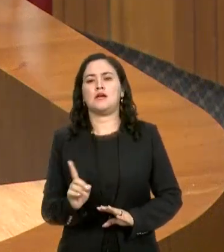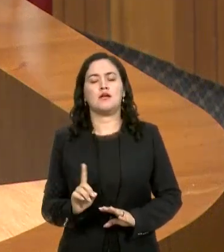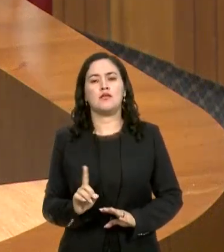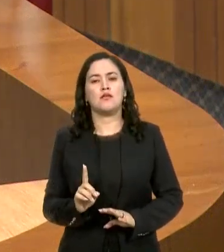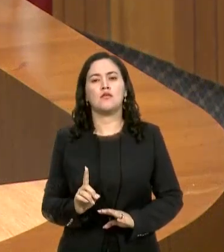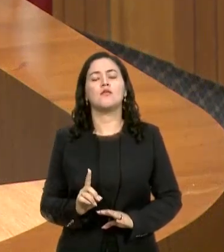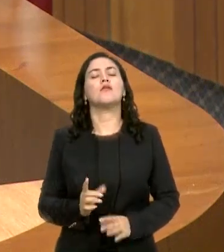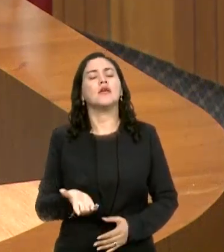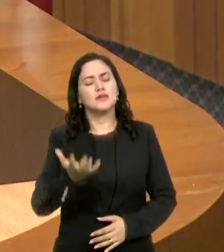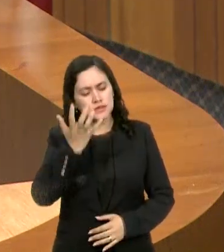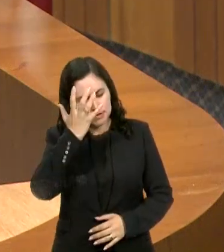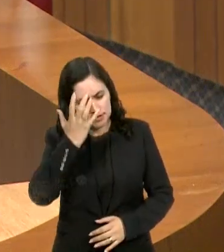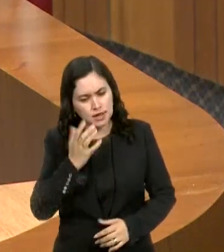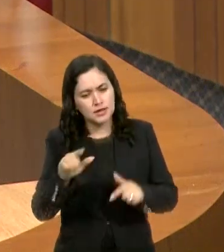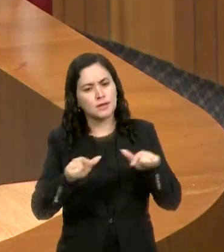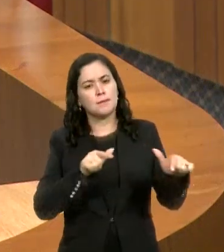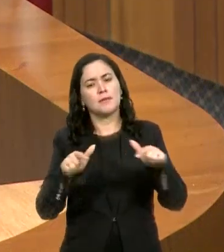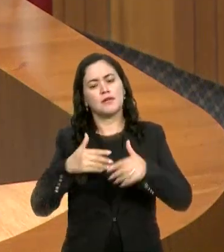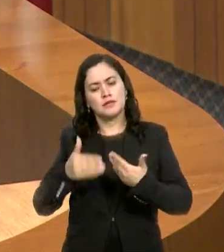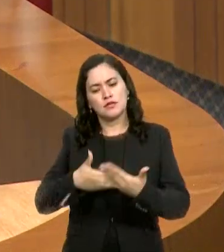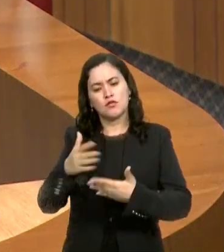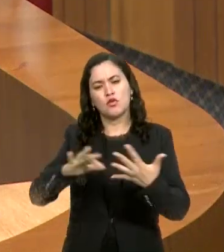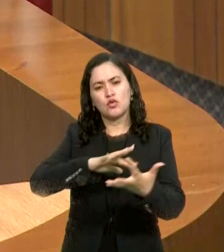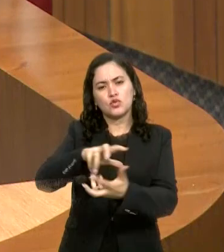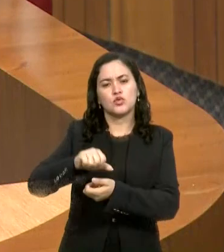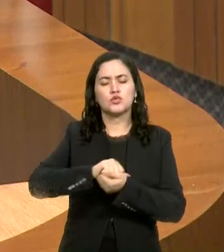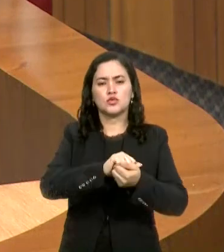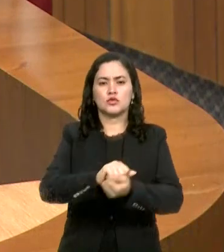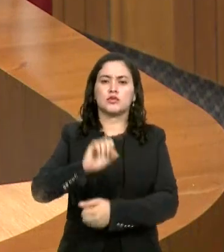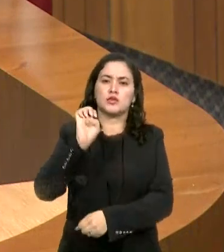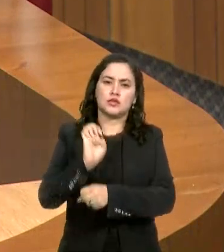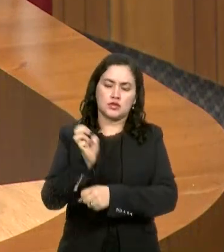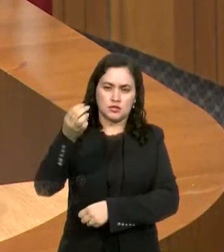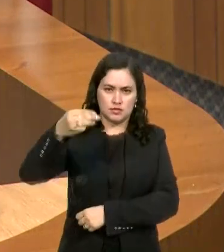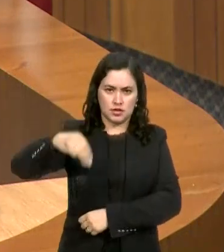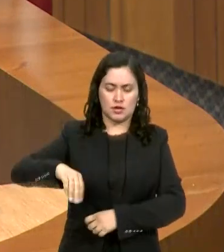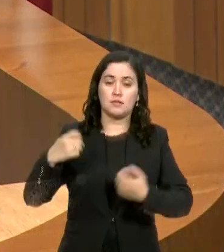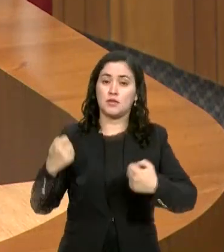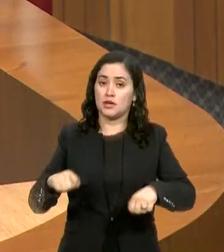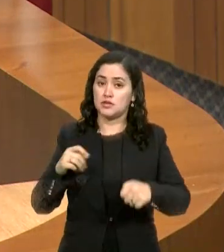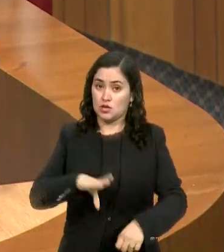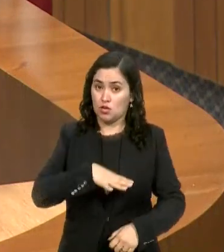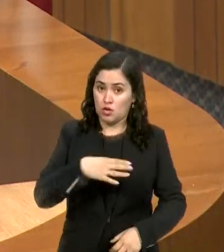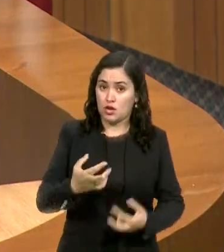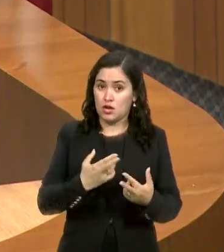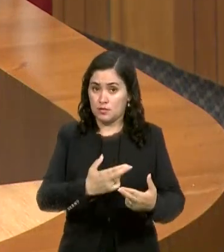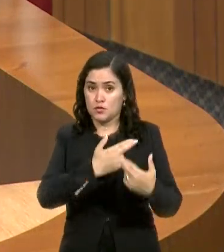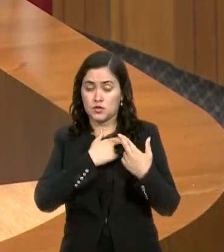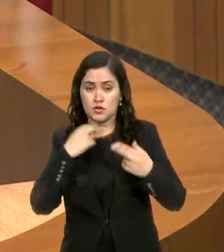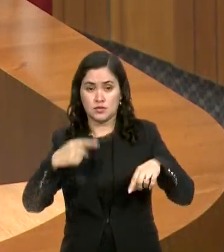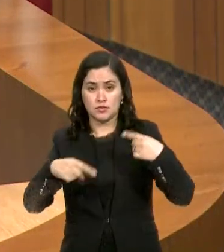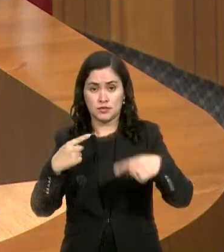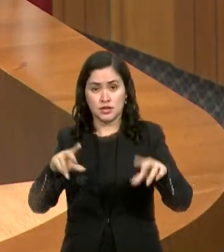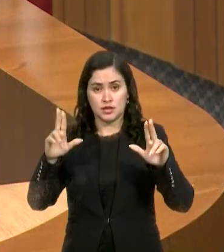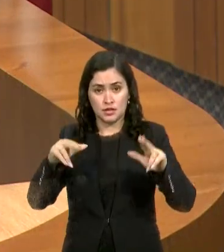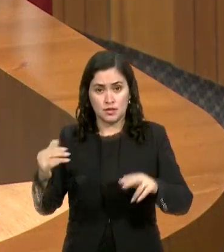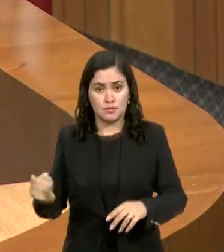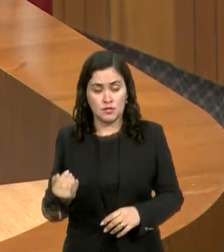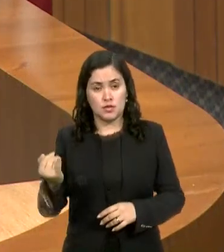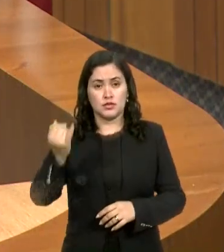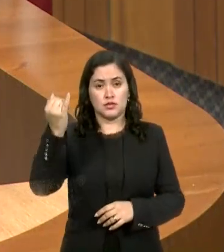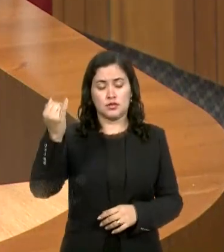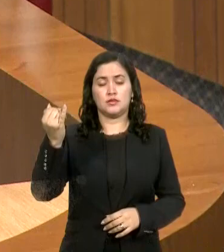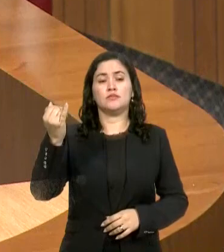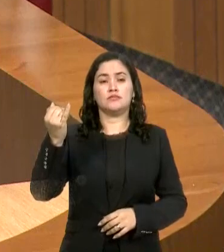assim, com coragem, com responsabilidade, fazendo os grandes debates sobre os grandes temas, é a luz do que nós